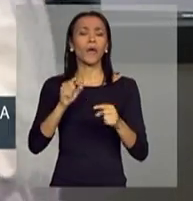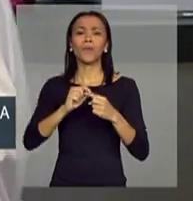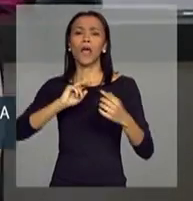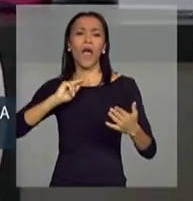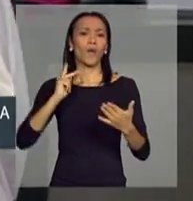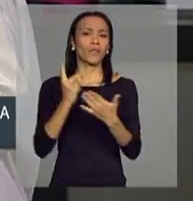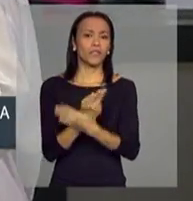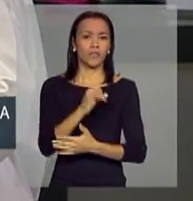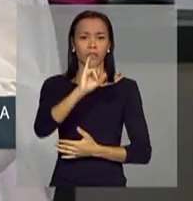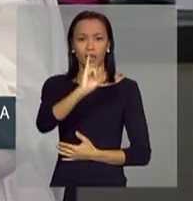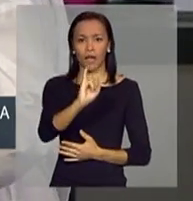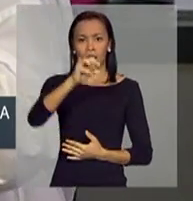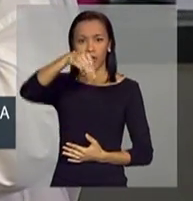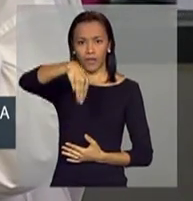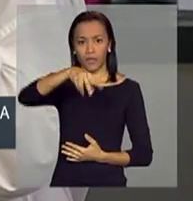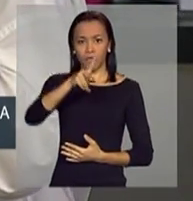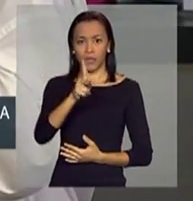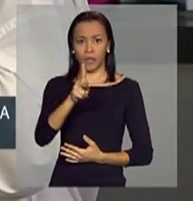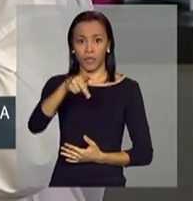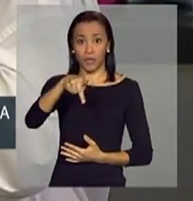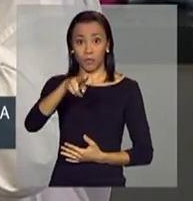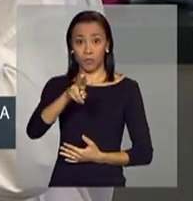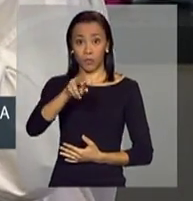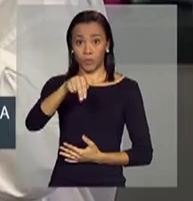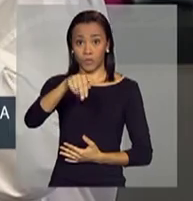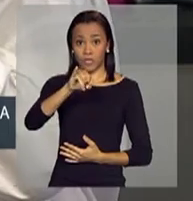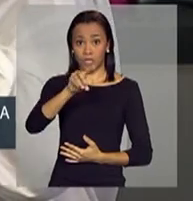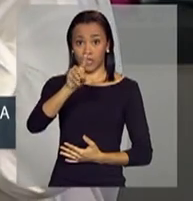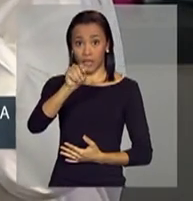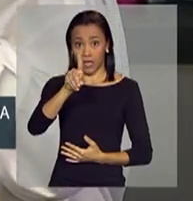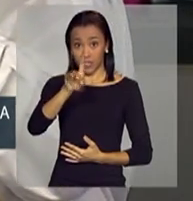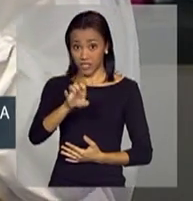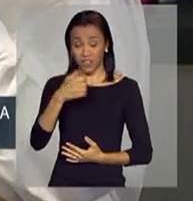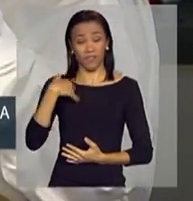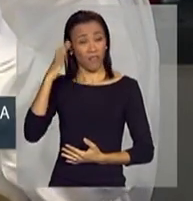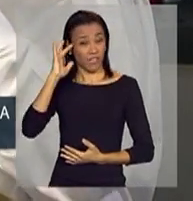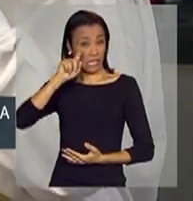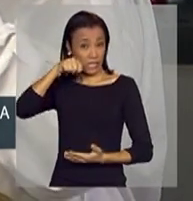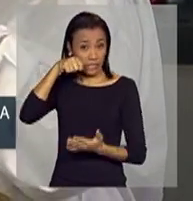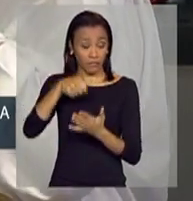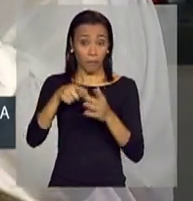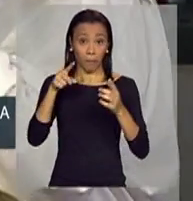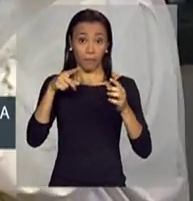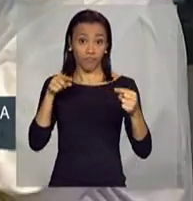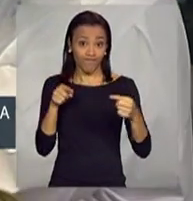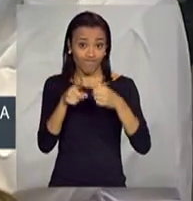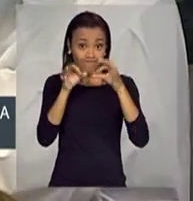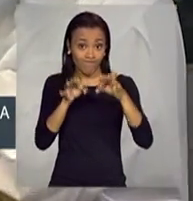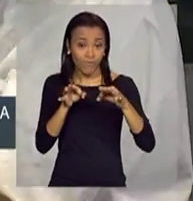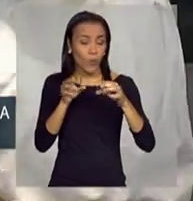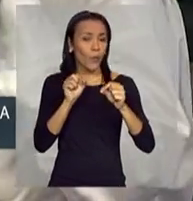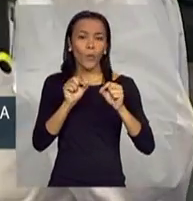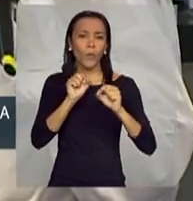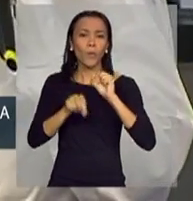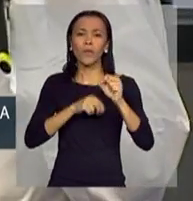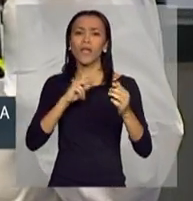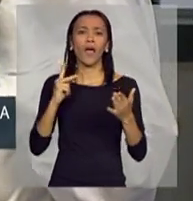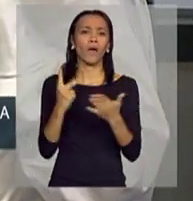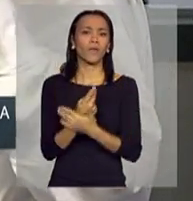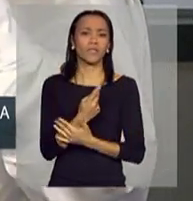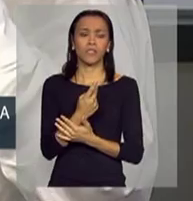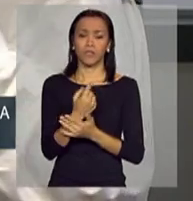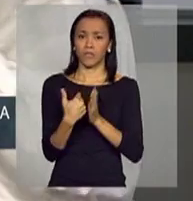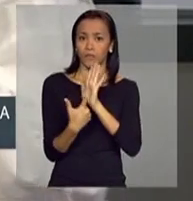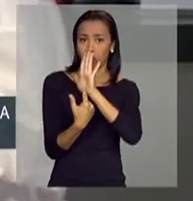Porém, não me parece que o AI-5 seja determinante para esse quadro. Por quê? O que me parece que é determinante